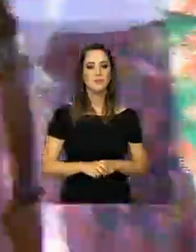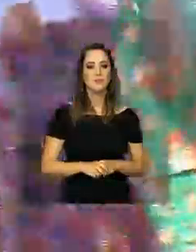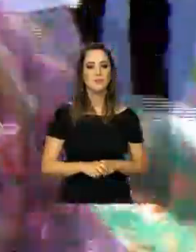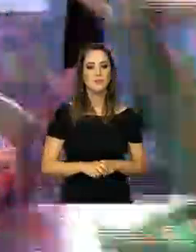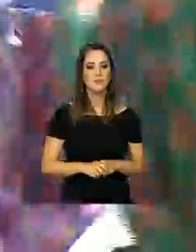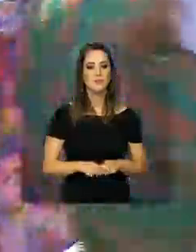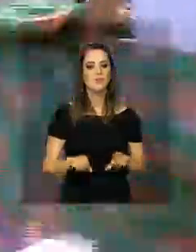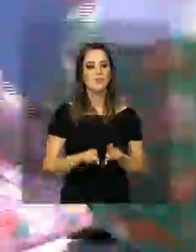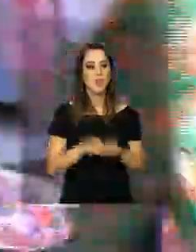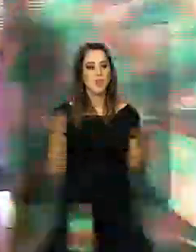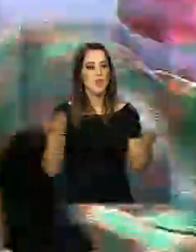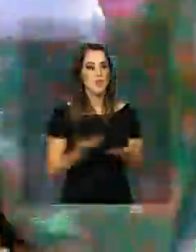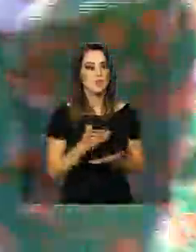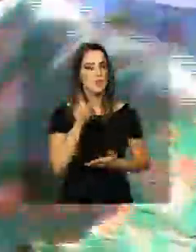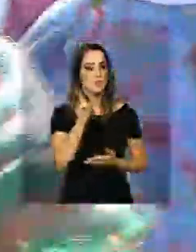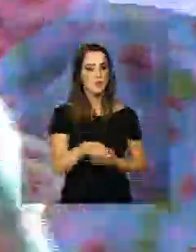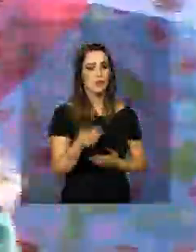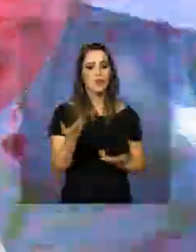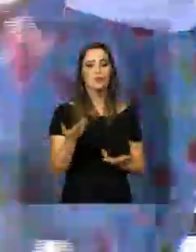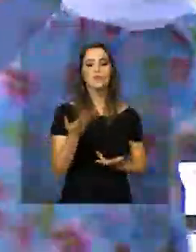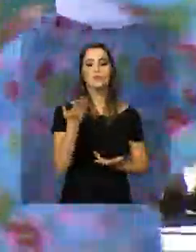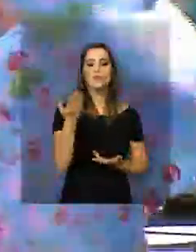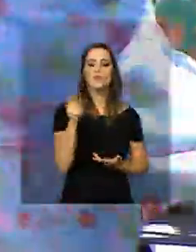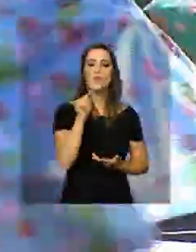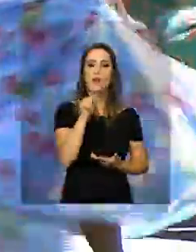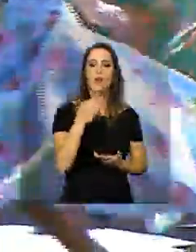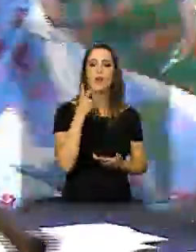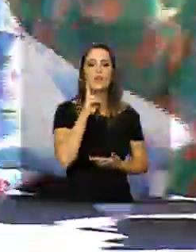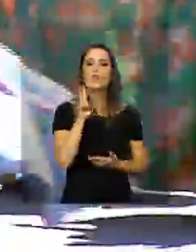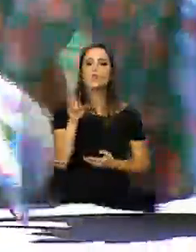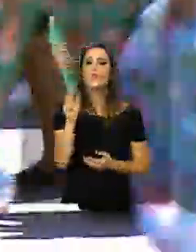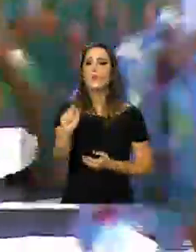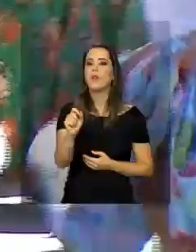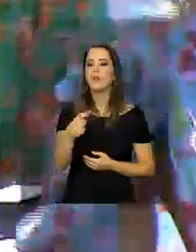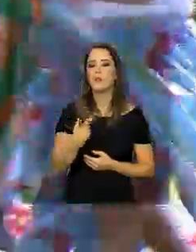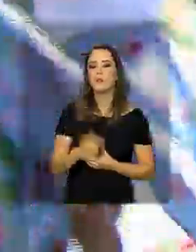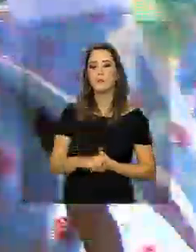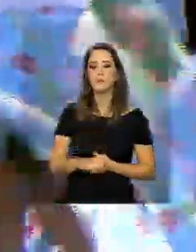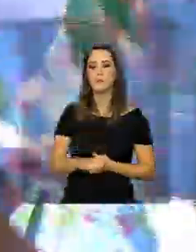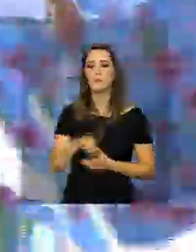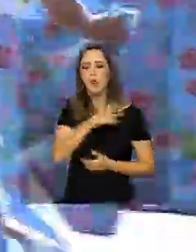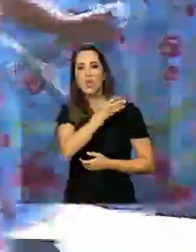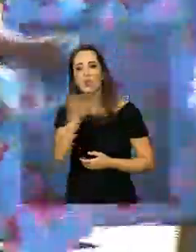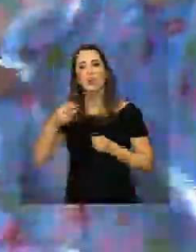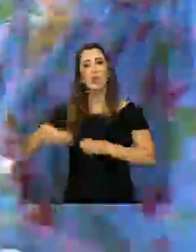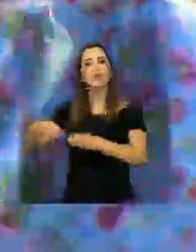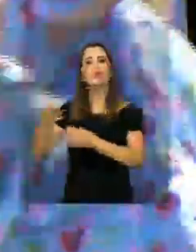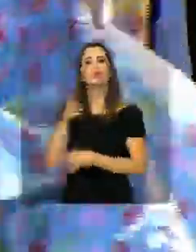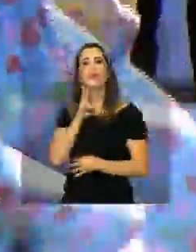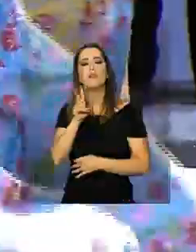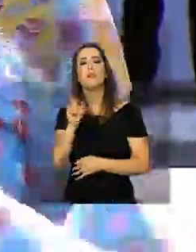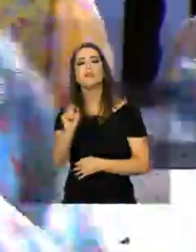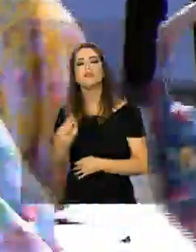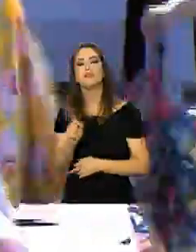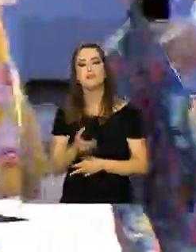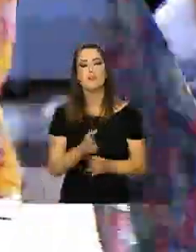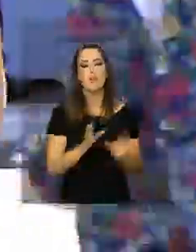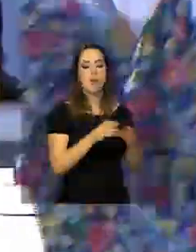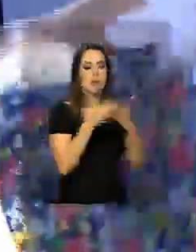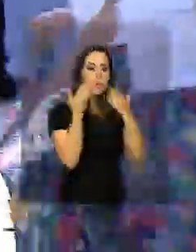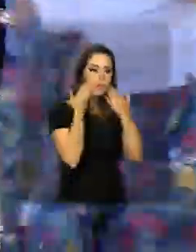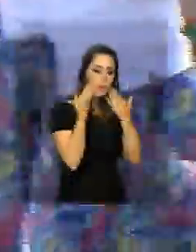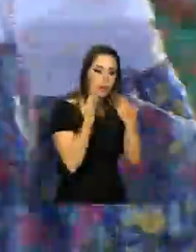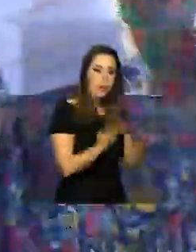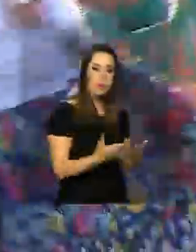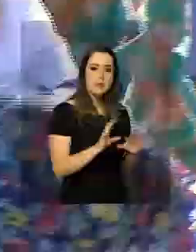E agora, Coronel Demucci, o que, que a gente acompanha aí? Aí nós temos uma representação do grupo de